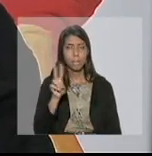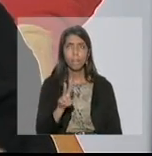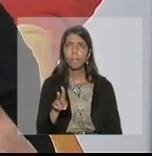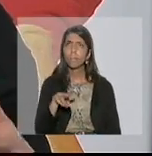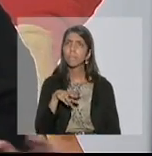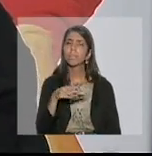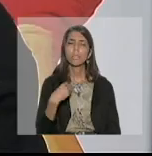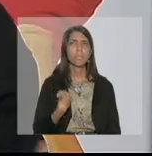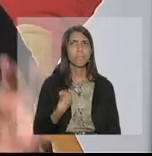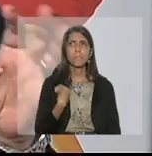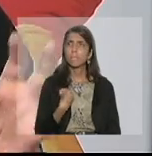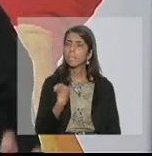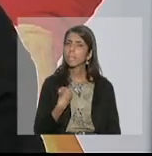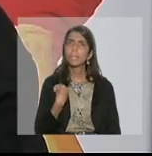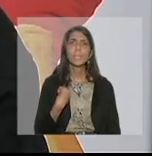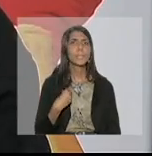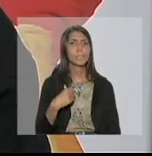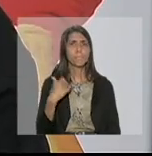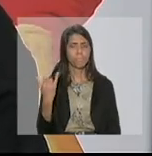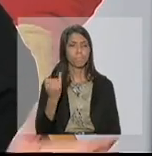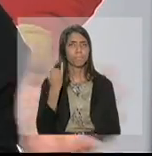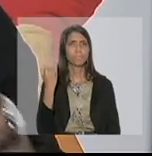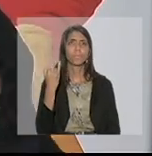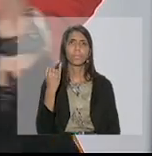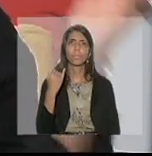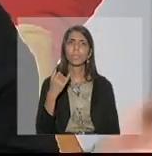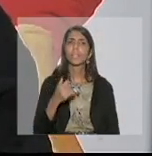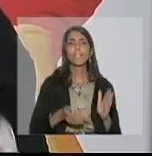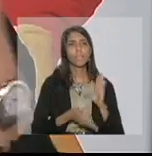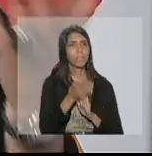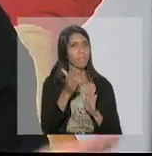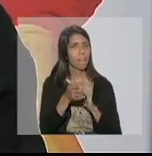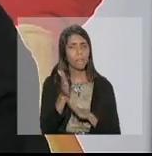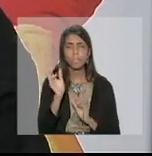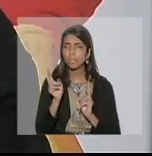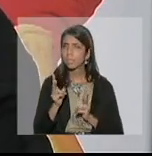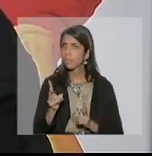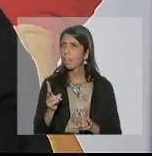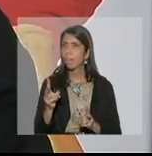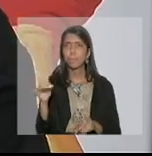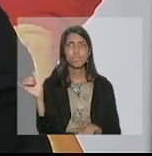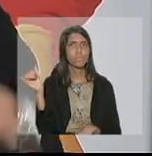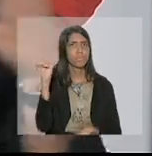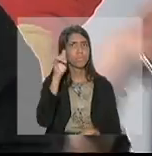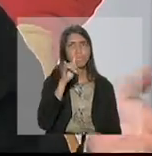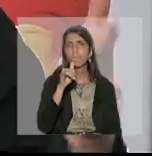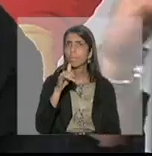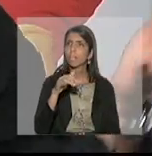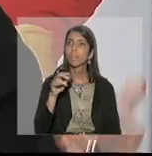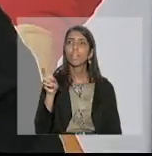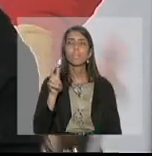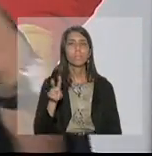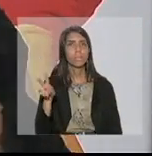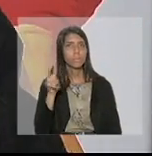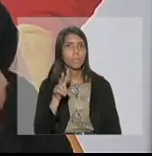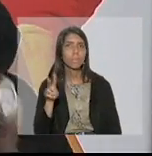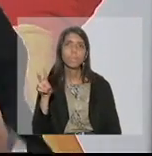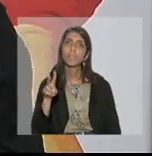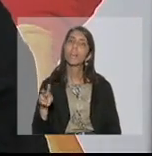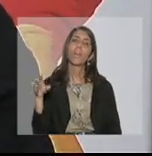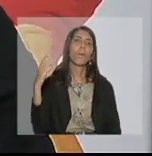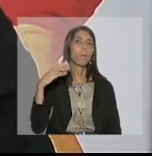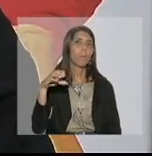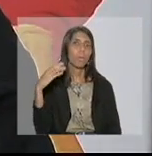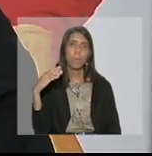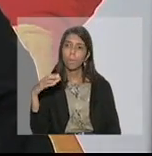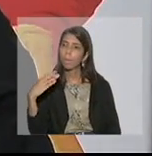e assim marcou minha vida nesse sentido. Né? Aliás, as viagens marcam minha vida sempre, né? Marcou para a Venezuela, marcou para a